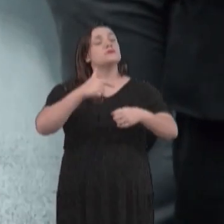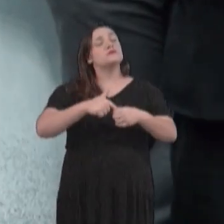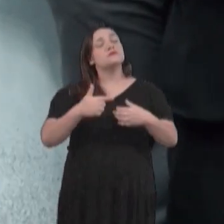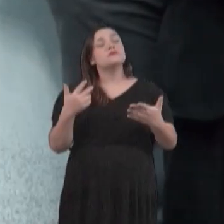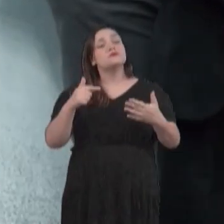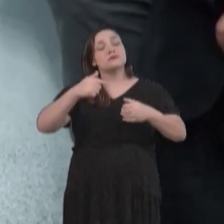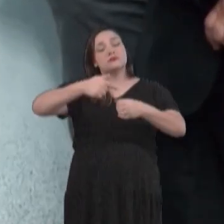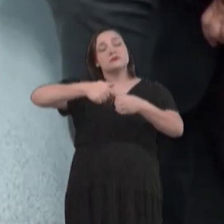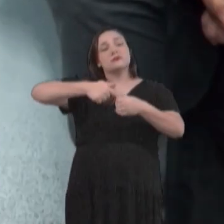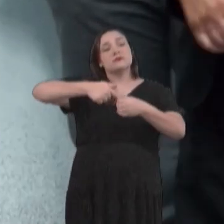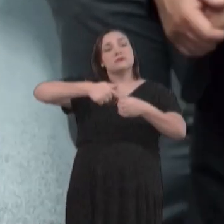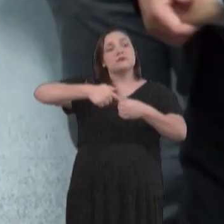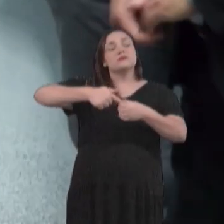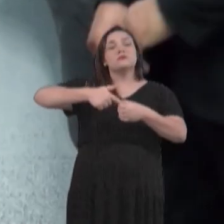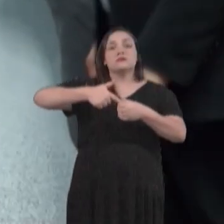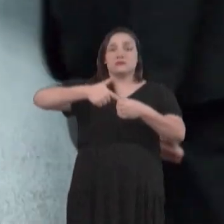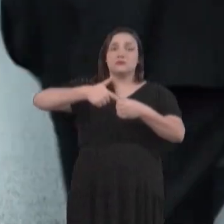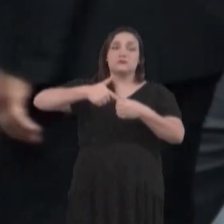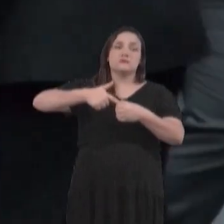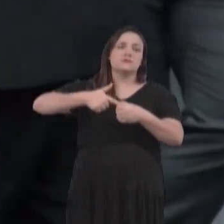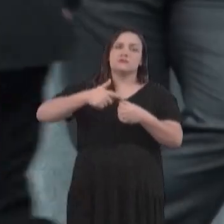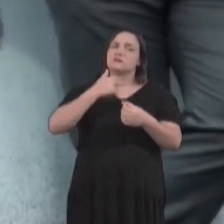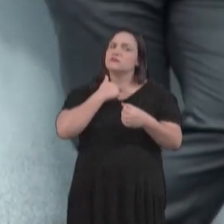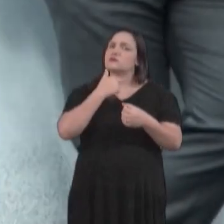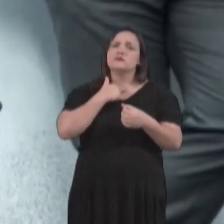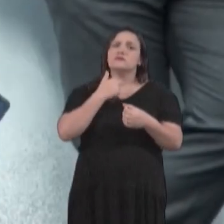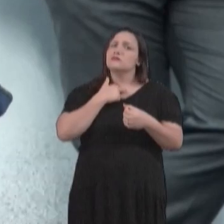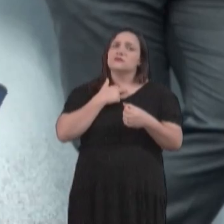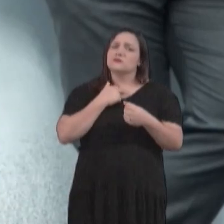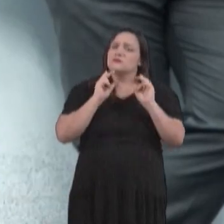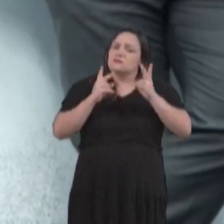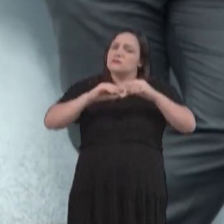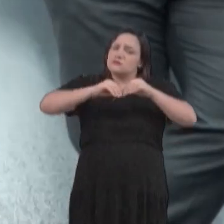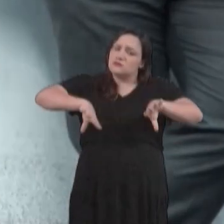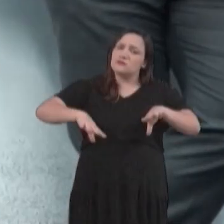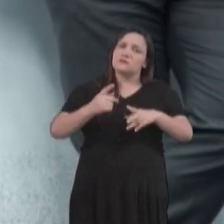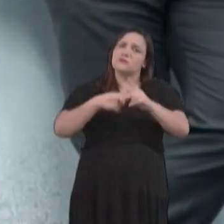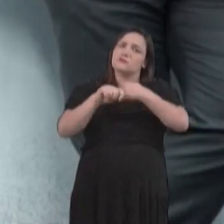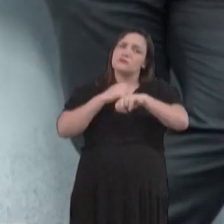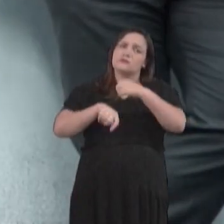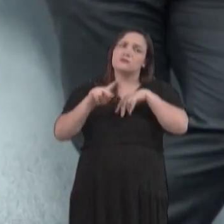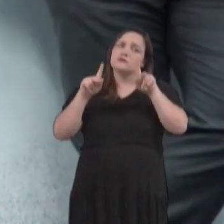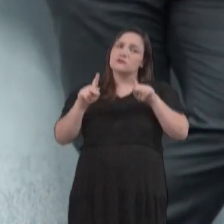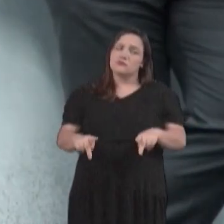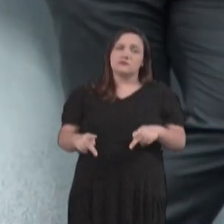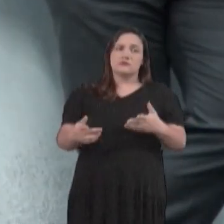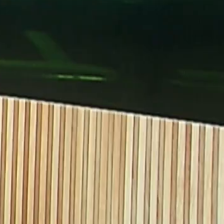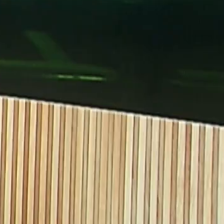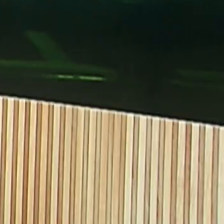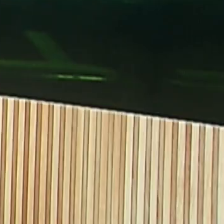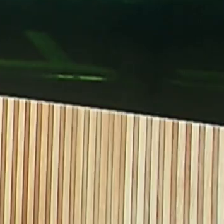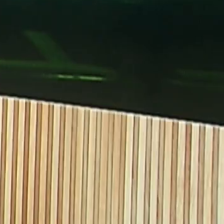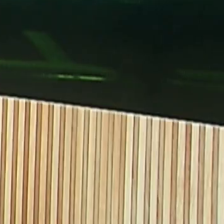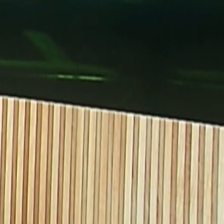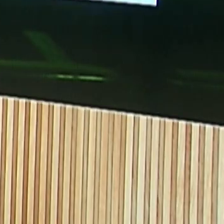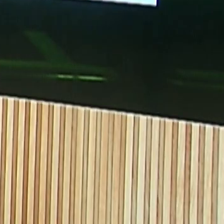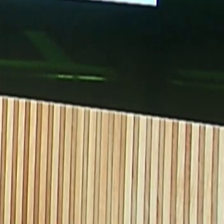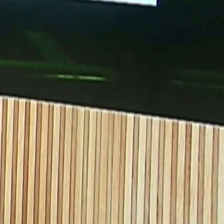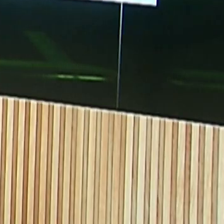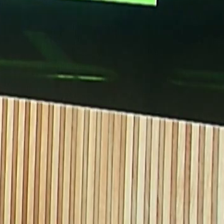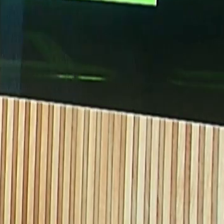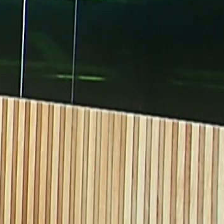de combustível não continuem lesando a economia popular e o bolso do consumidor.